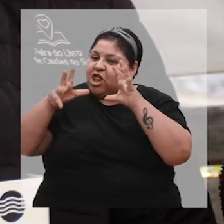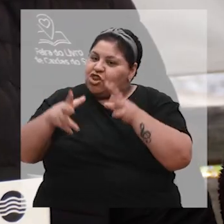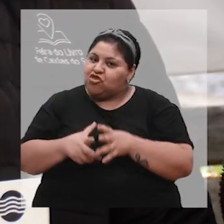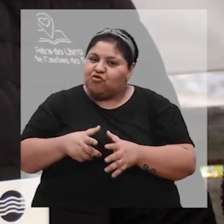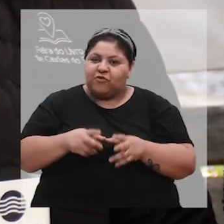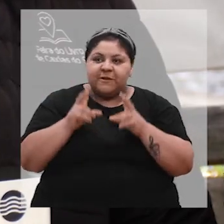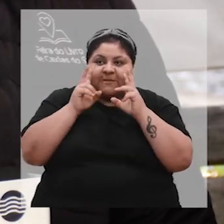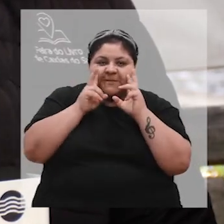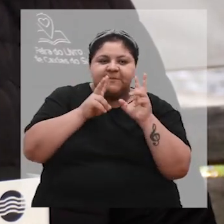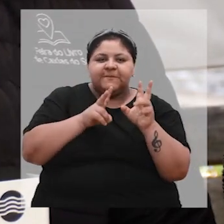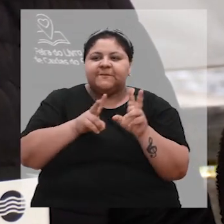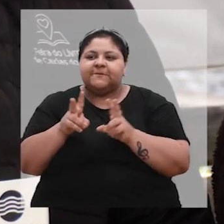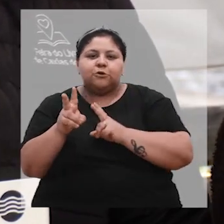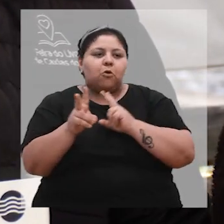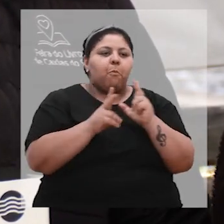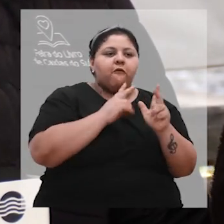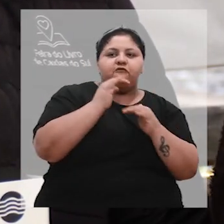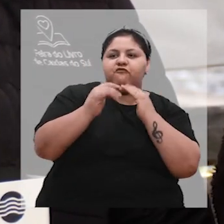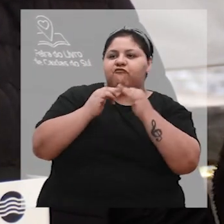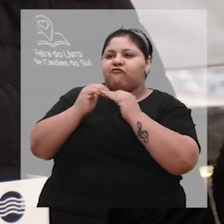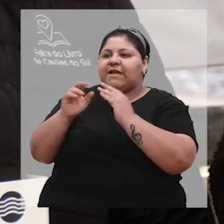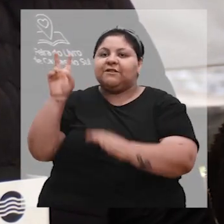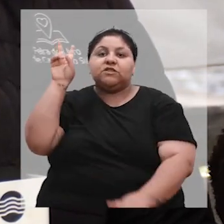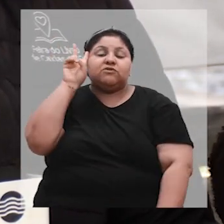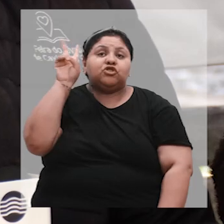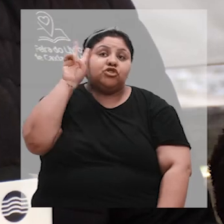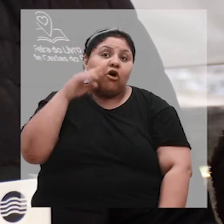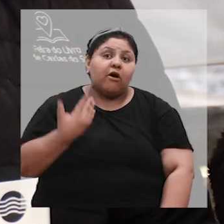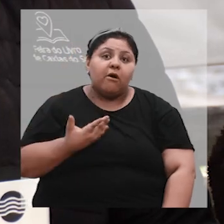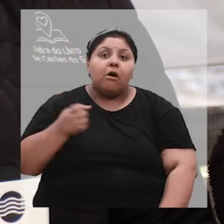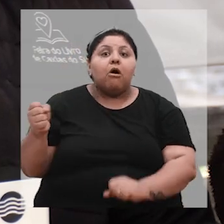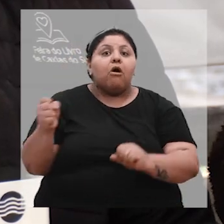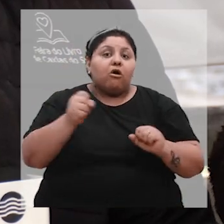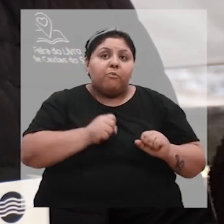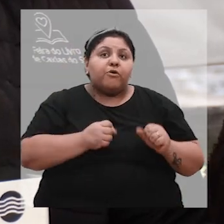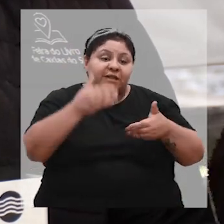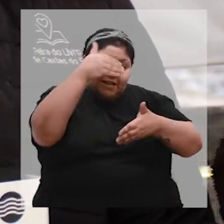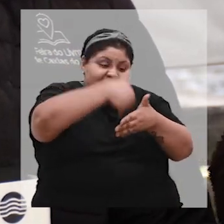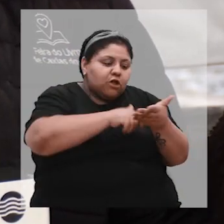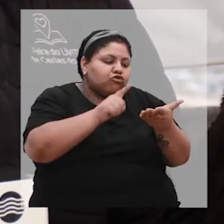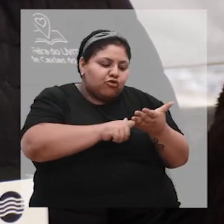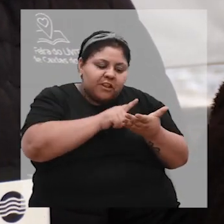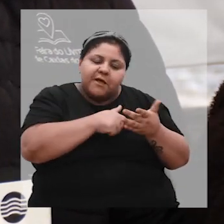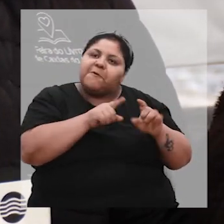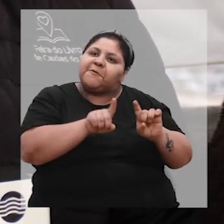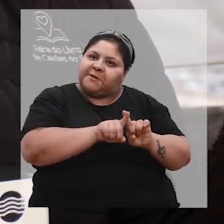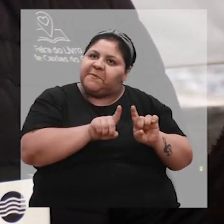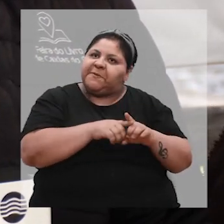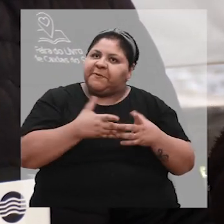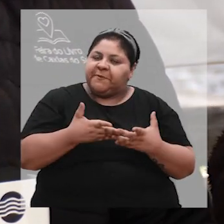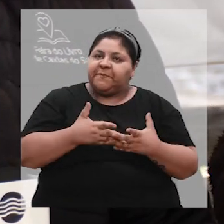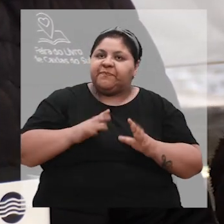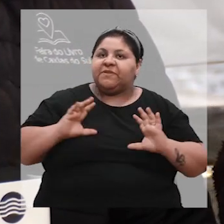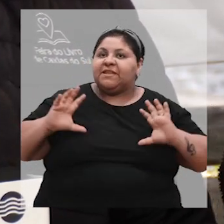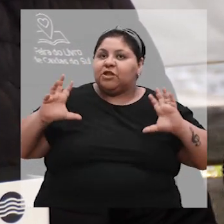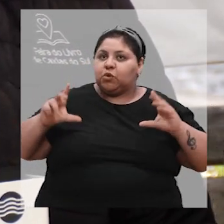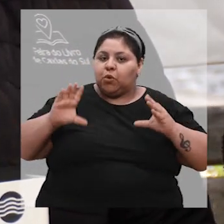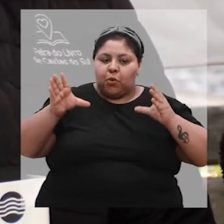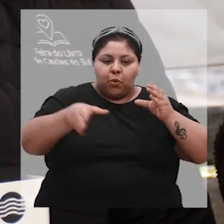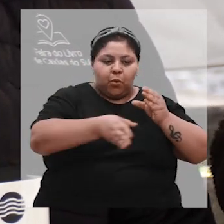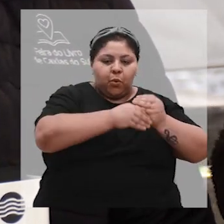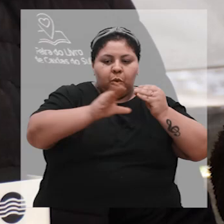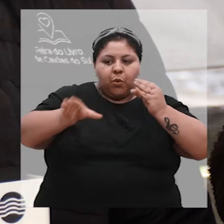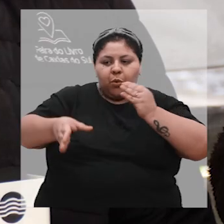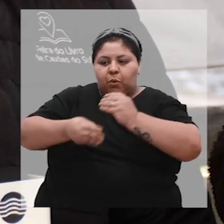muito, que tudo que a gente está vendo aqui, o movimento da praça, são histórias que poderiam estar dentro dos livros também. Né? Então, tudo